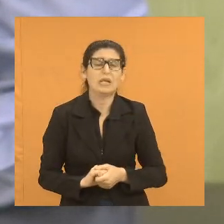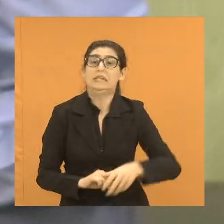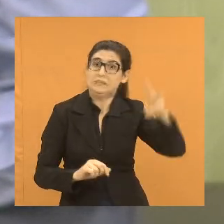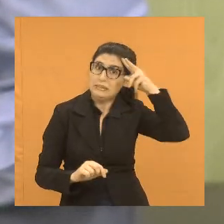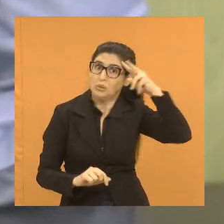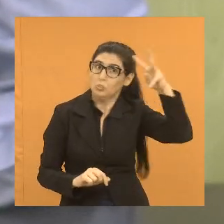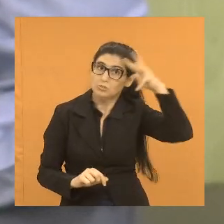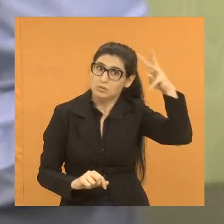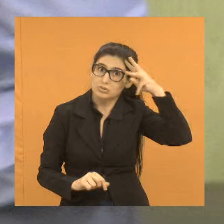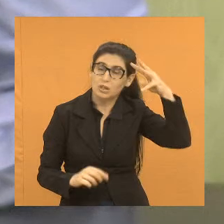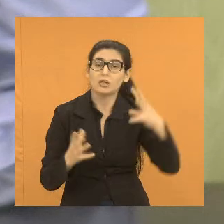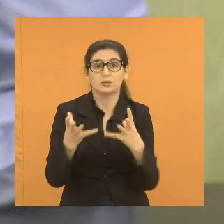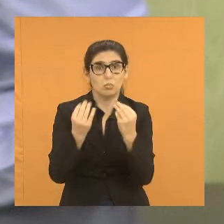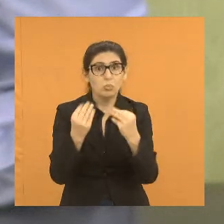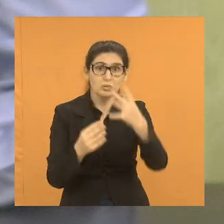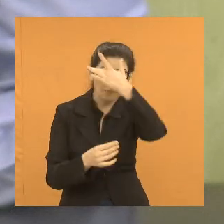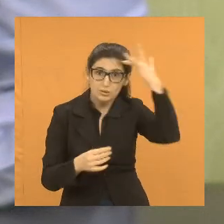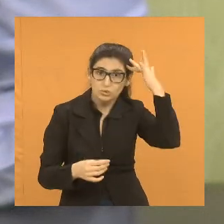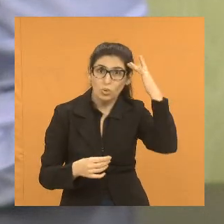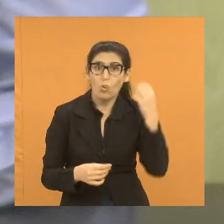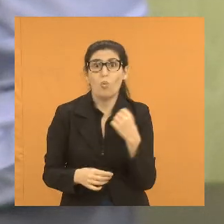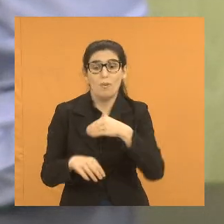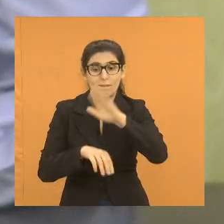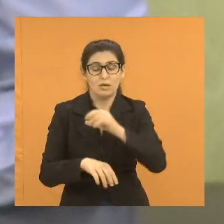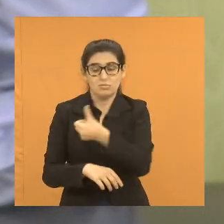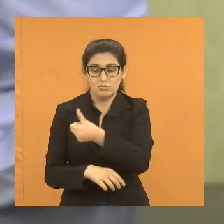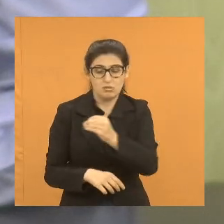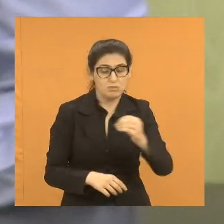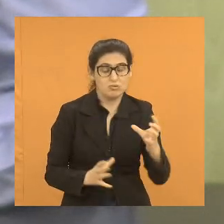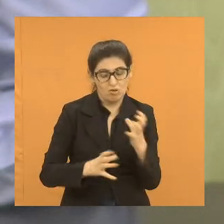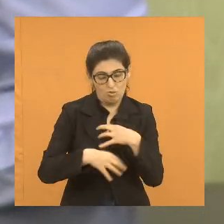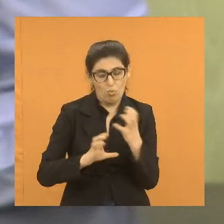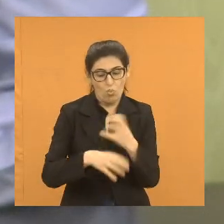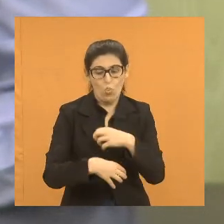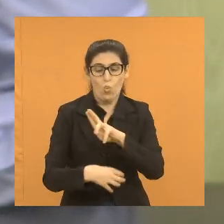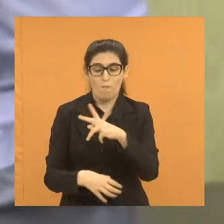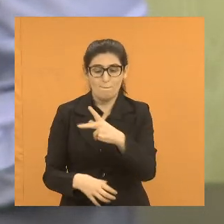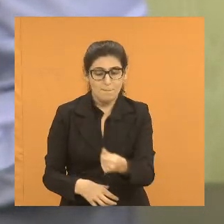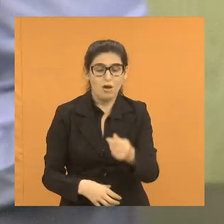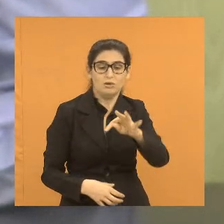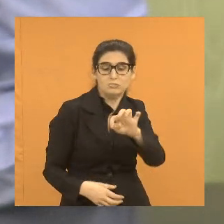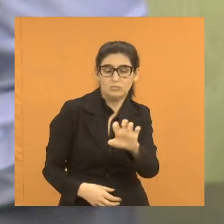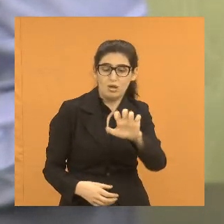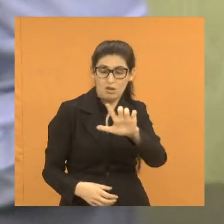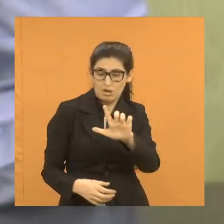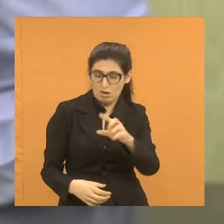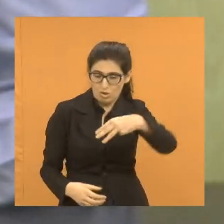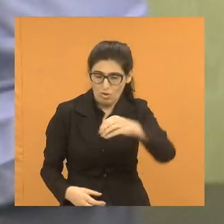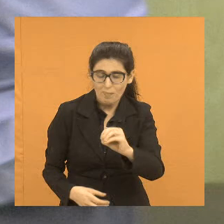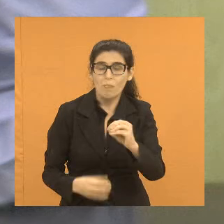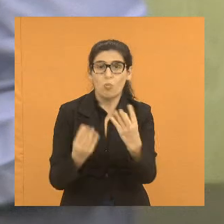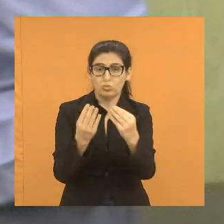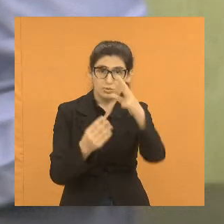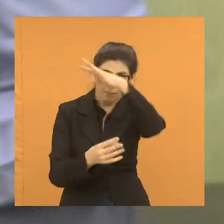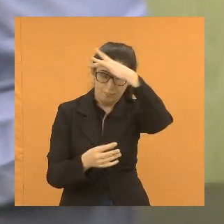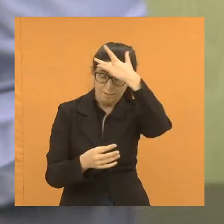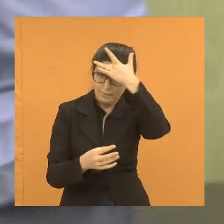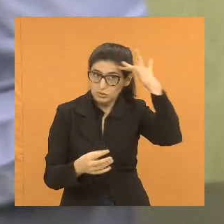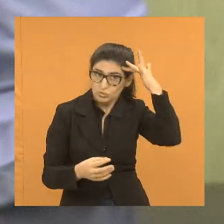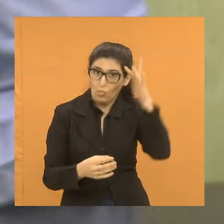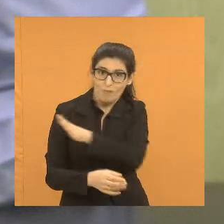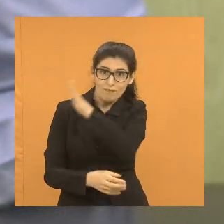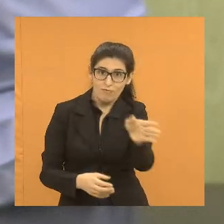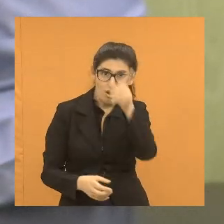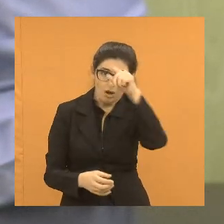viu que estava tendo mais de 600 atendimentos no UPA Telmo, e aí, pelo mesmo número de pessoas